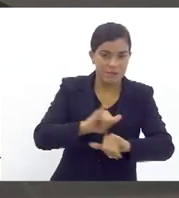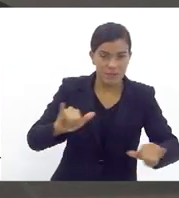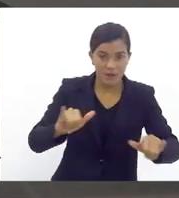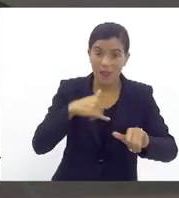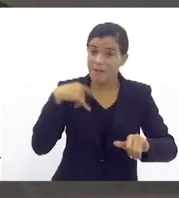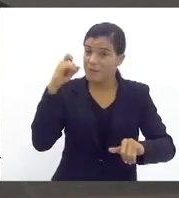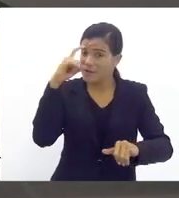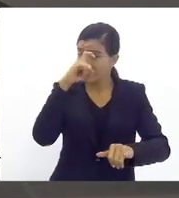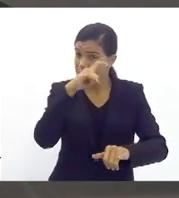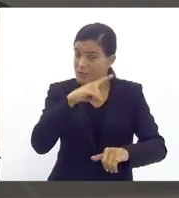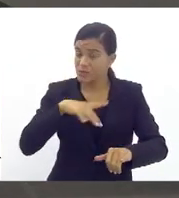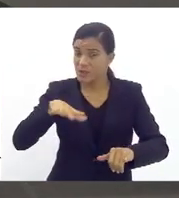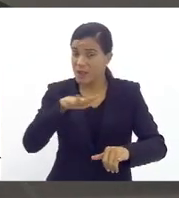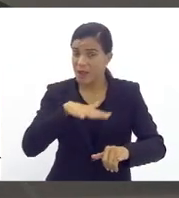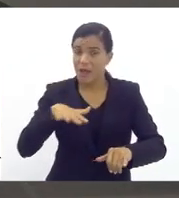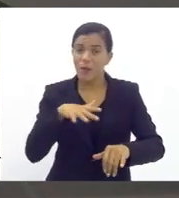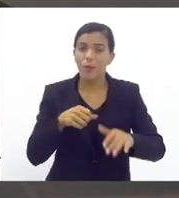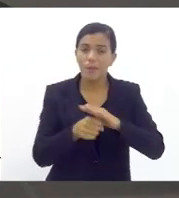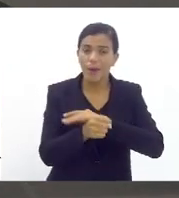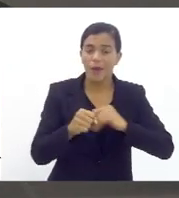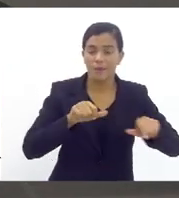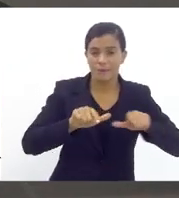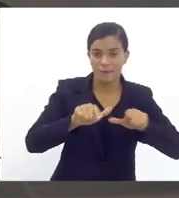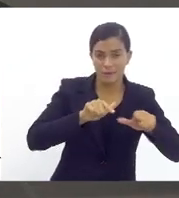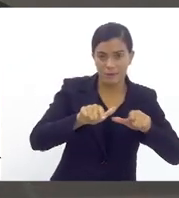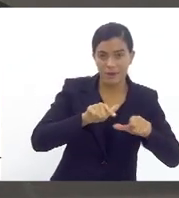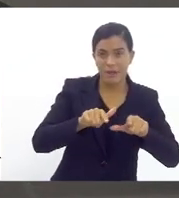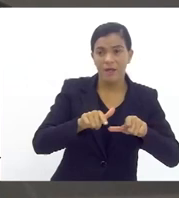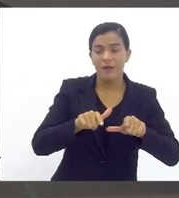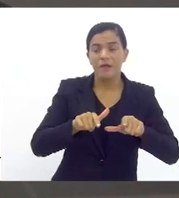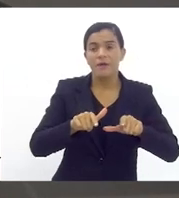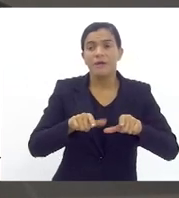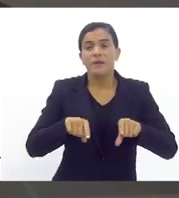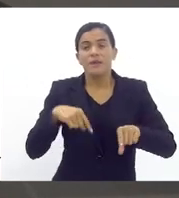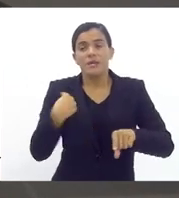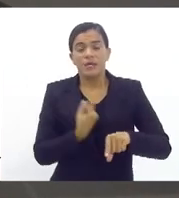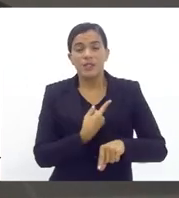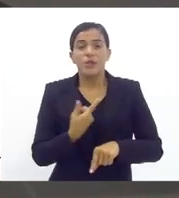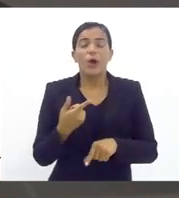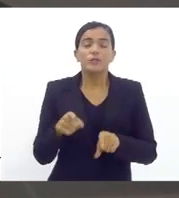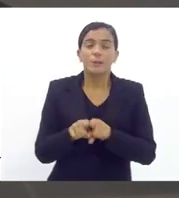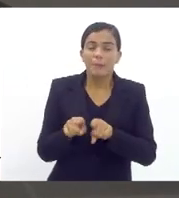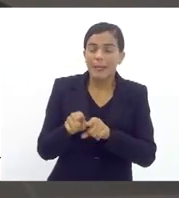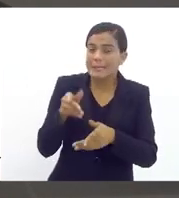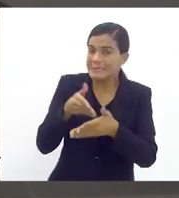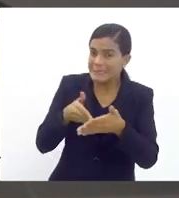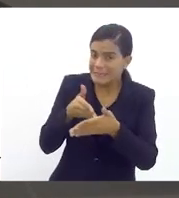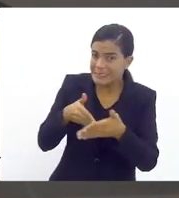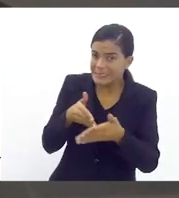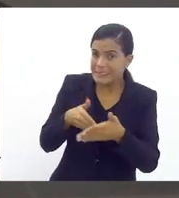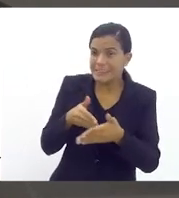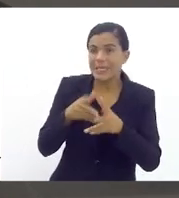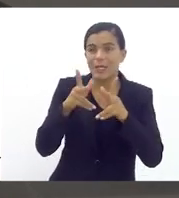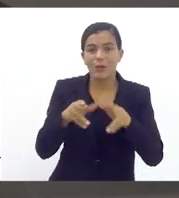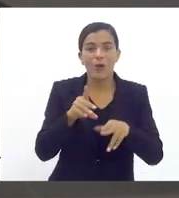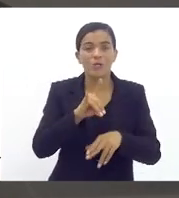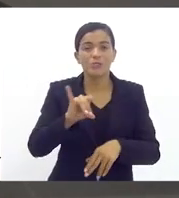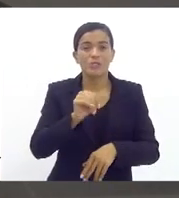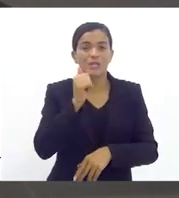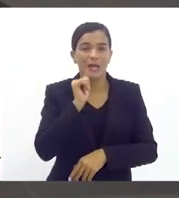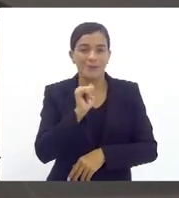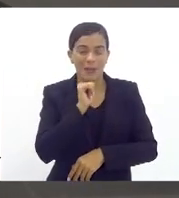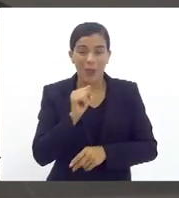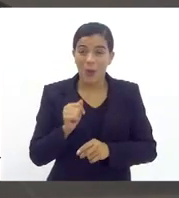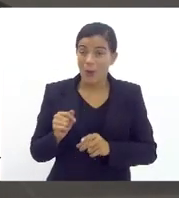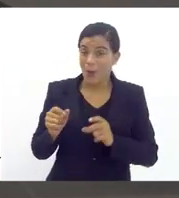é isso dentro do mercado de trabalho e que a gente acaba acontecendo algo que acontece mais ou menos com o Dia das Mães, né? O